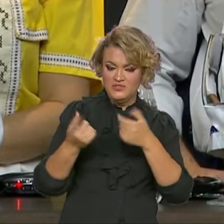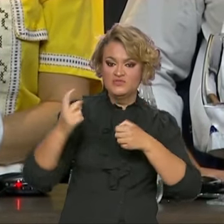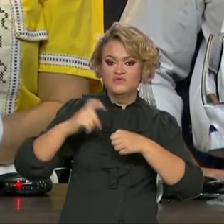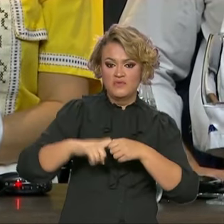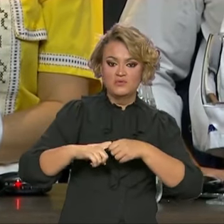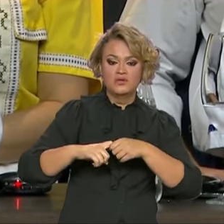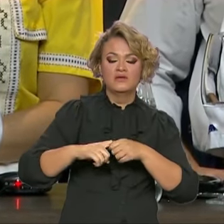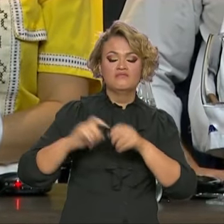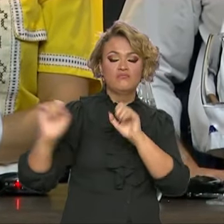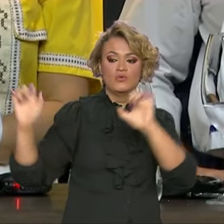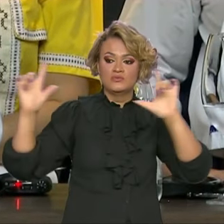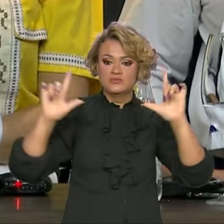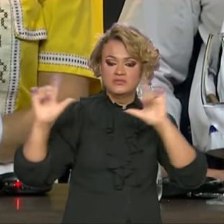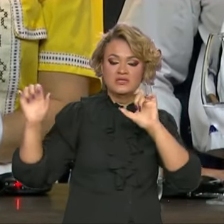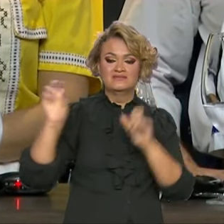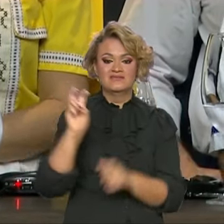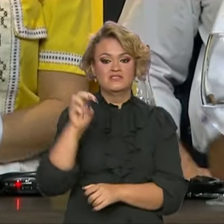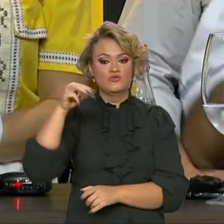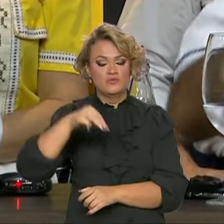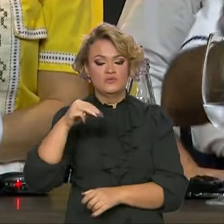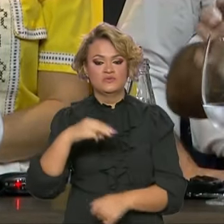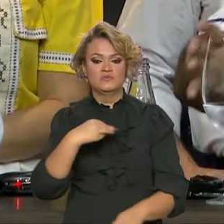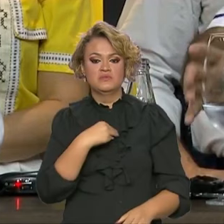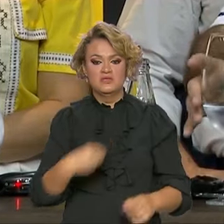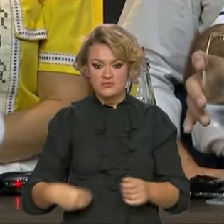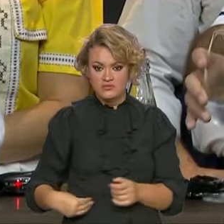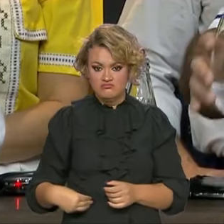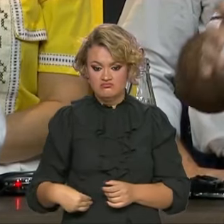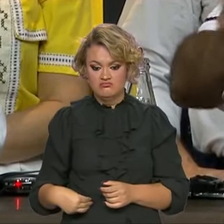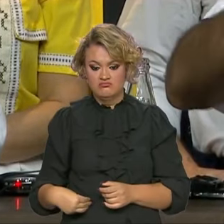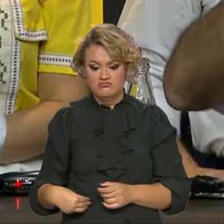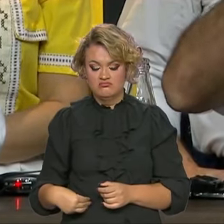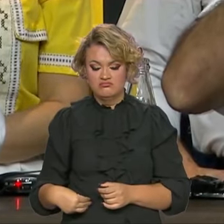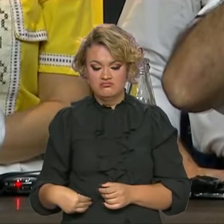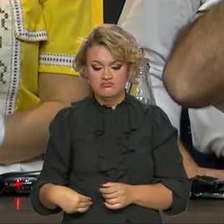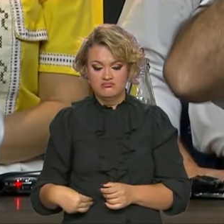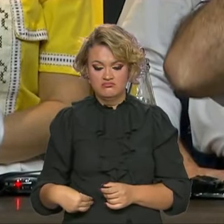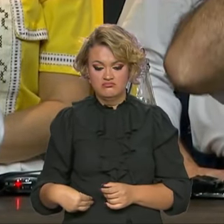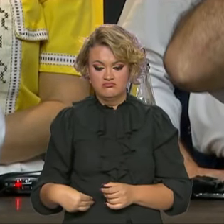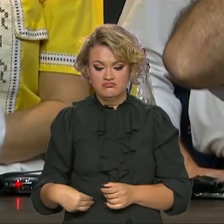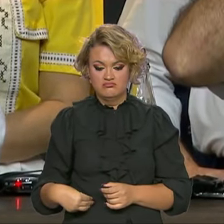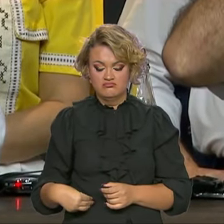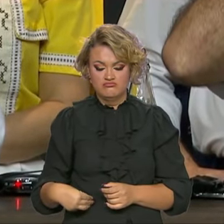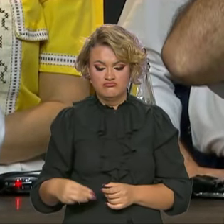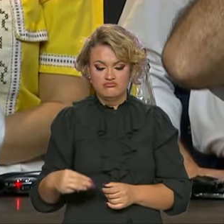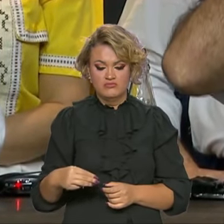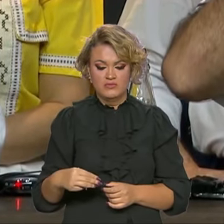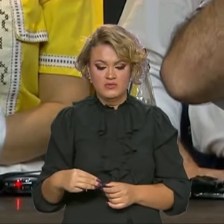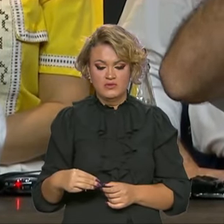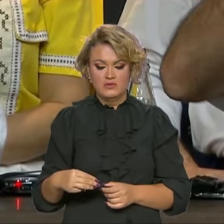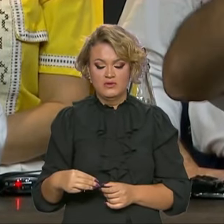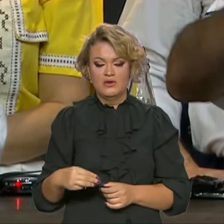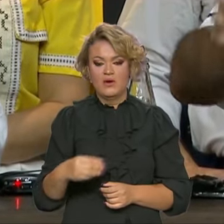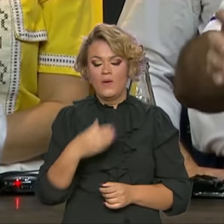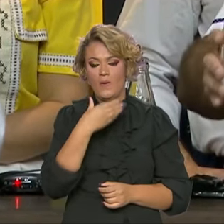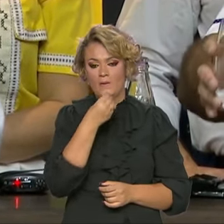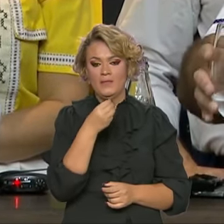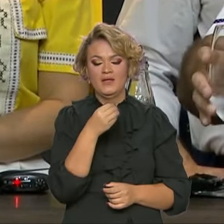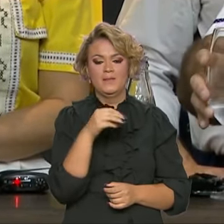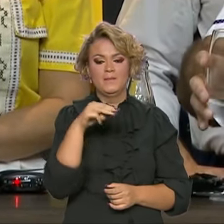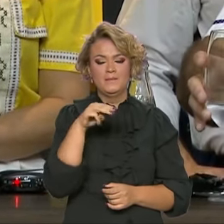com a apresentação de 5 minutos do ministro da Relações Exteriores do Brasil, embaixador Mauro